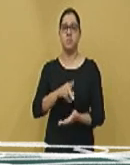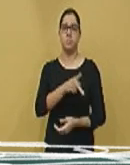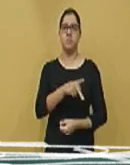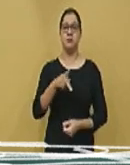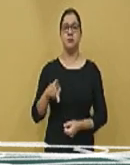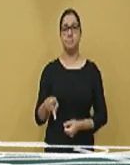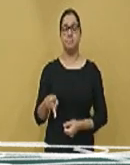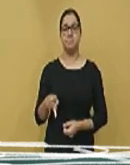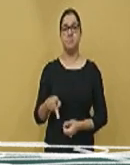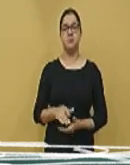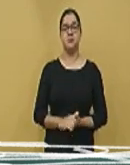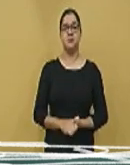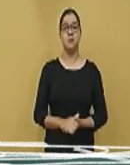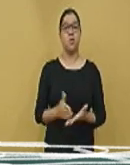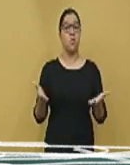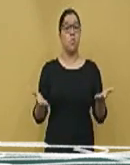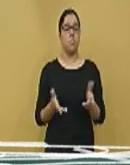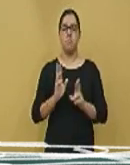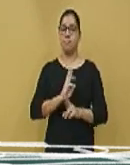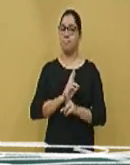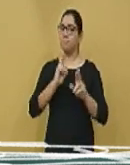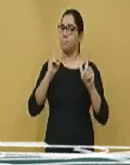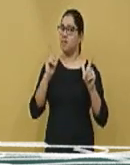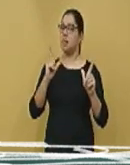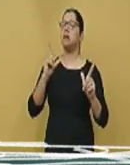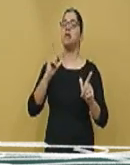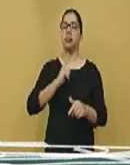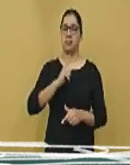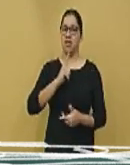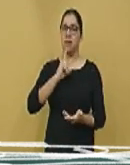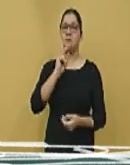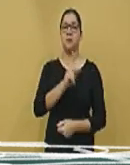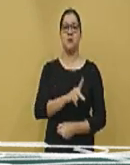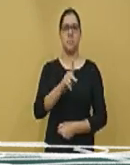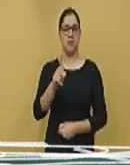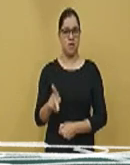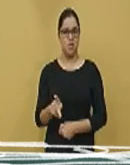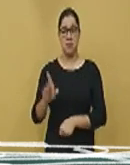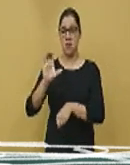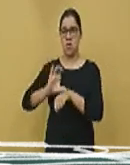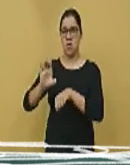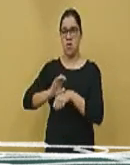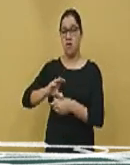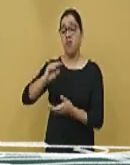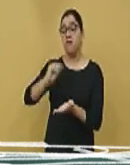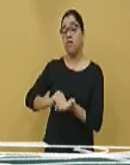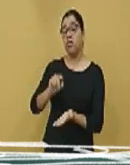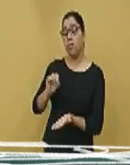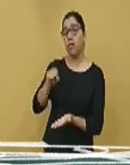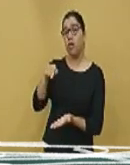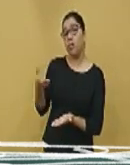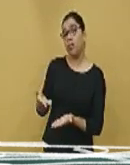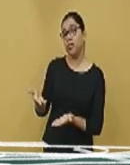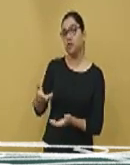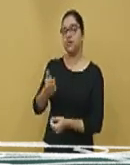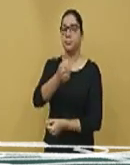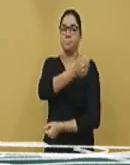Né? Hoje é o contrário. Nós temos professores, e em alguns cursos está faltando estudantes.